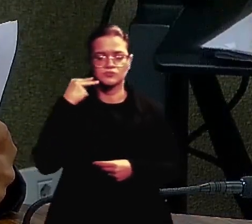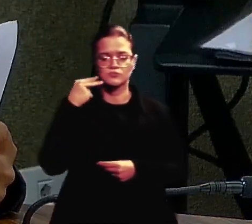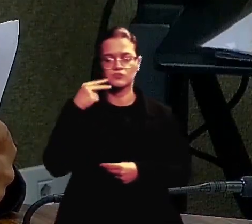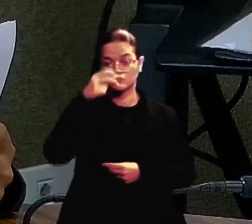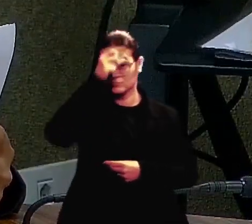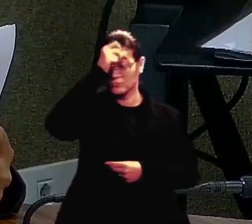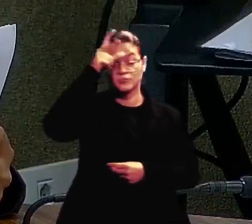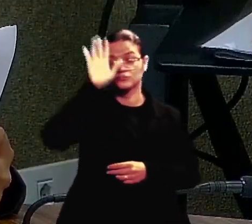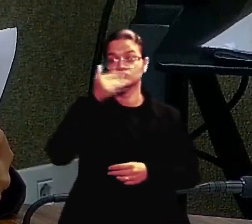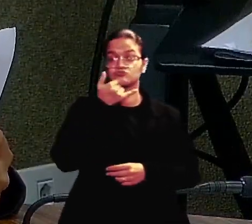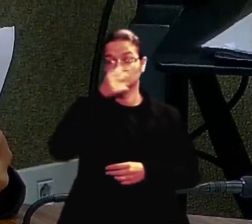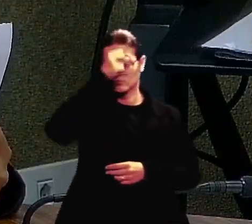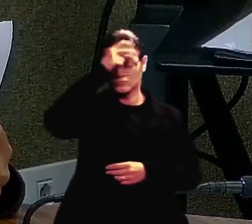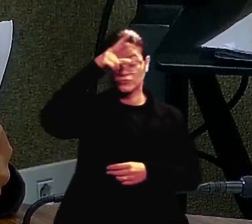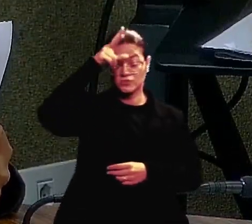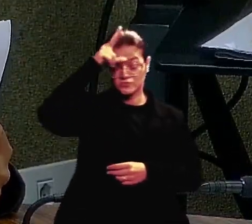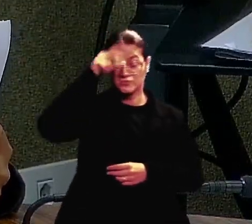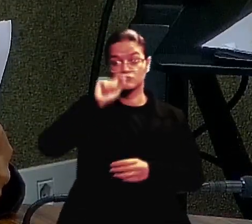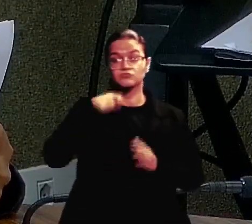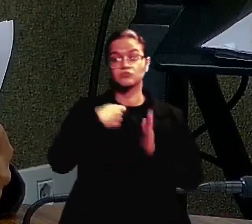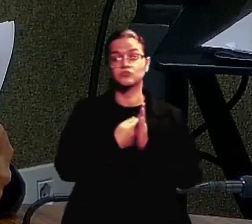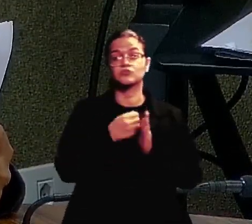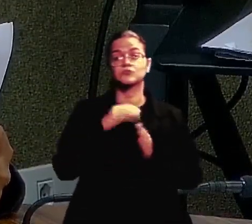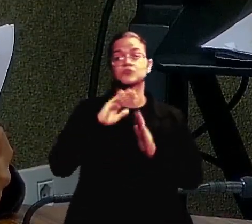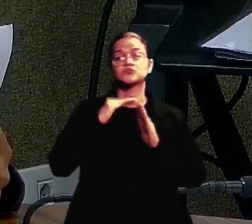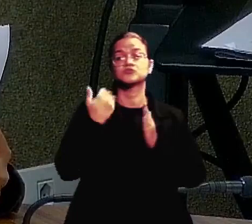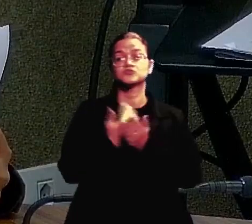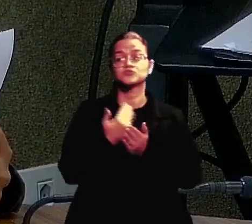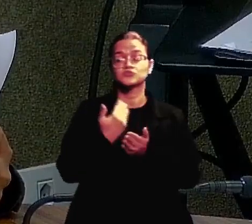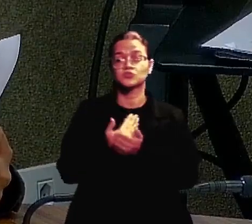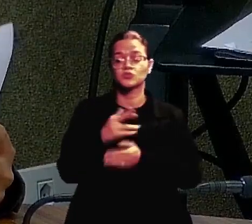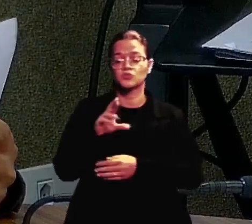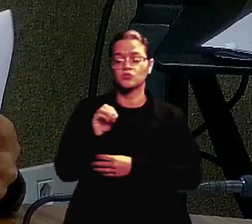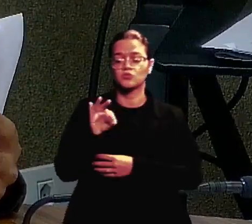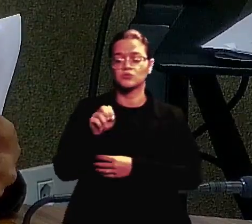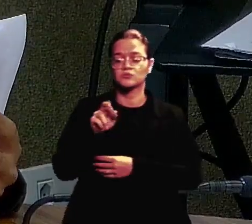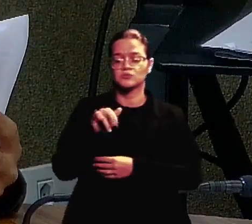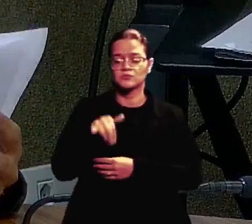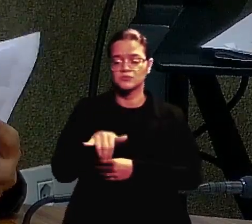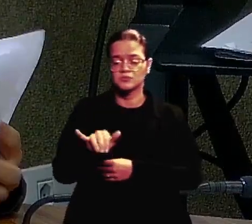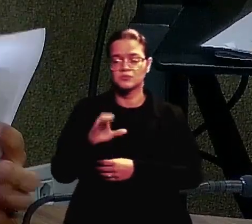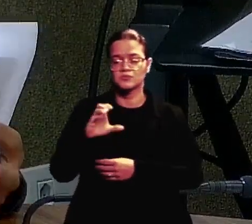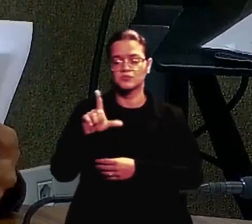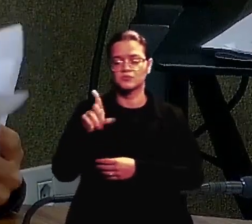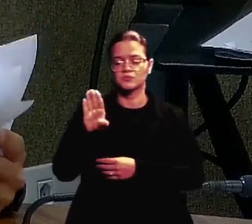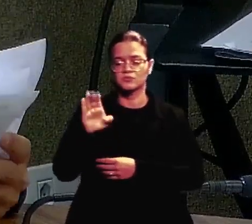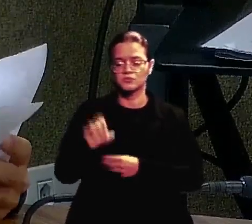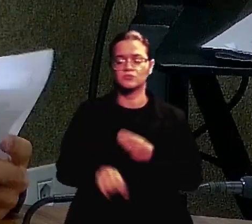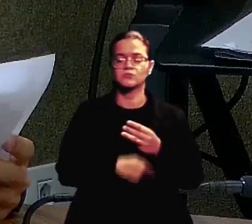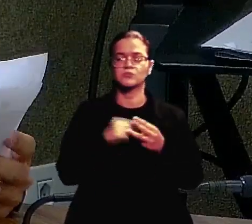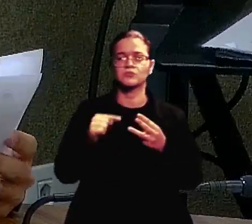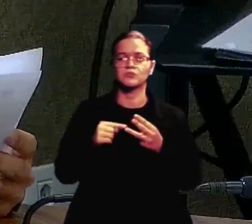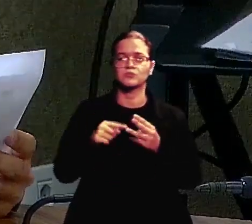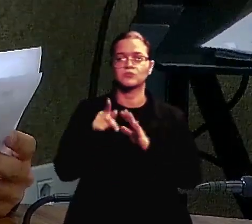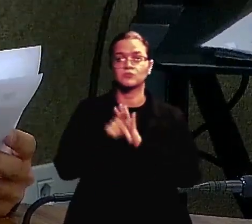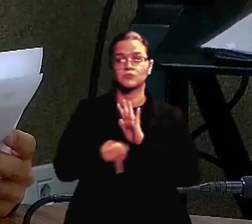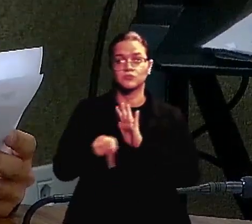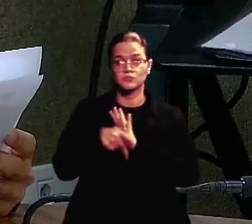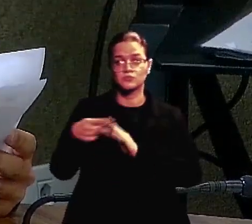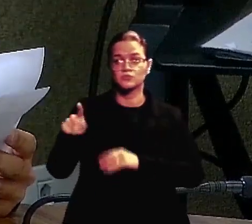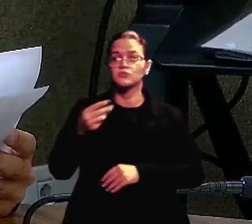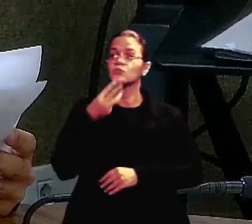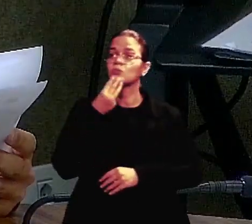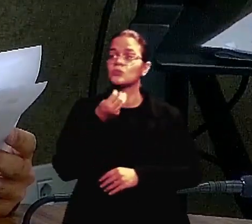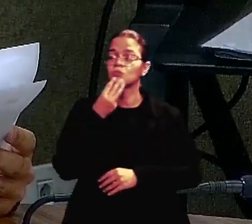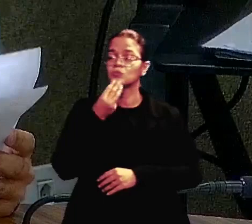do prefeito de Goiânia, desculpa, que denomina a Escola Municipal em Tempo Integral Rotary Clube de Goiânia e de outras providências. E projeto vereador